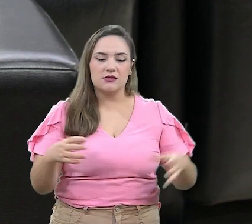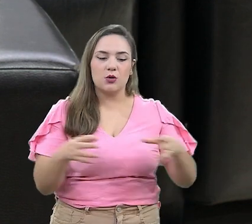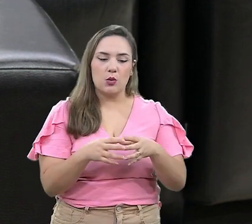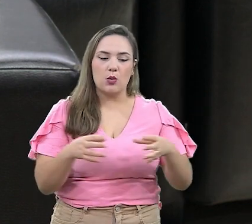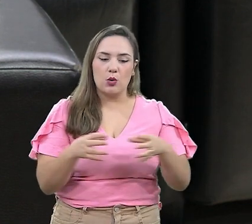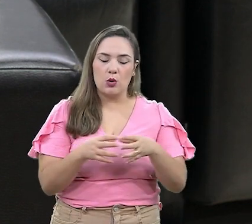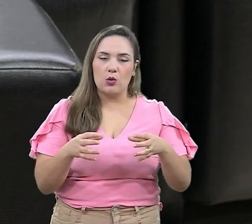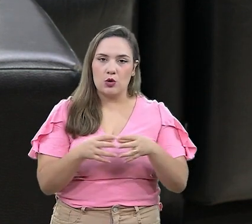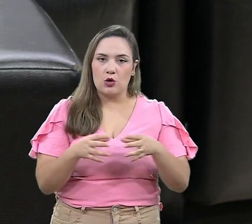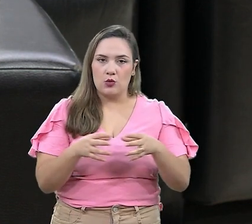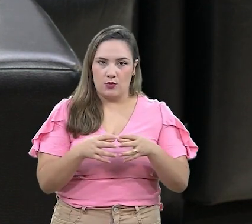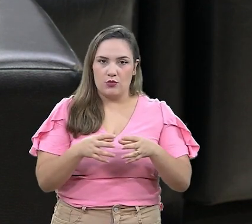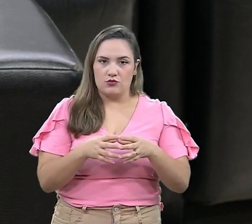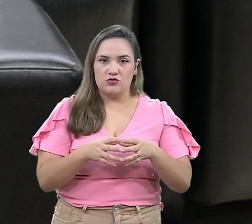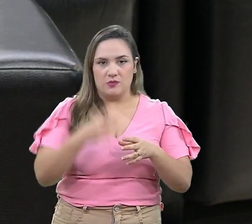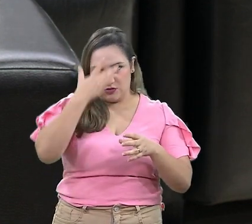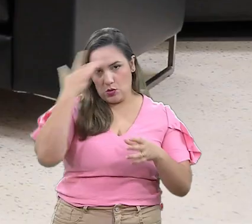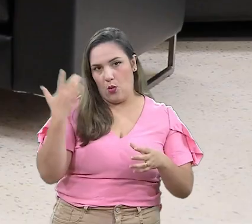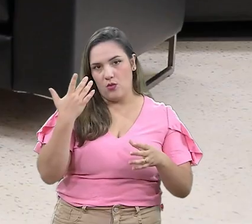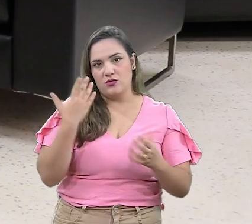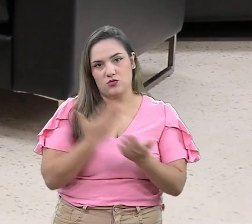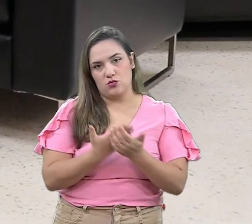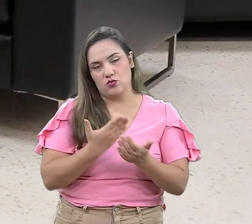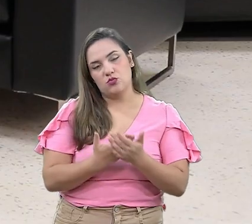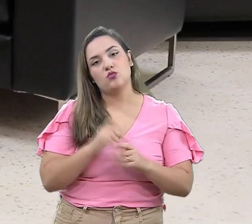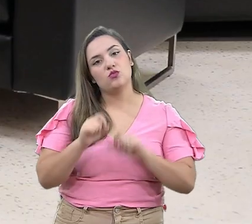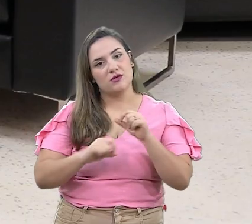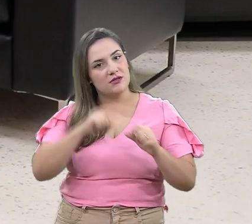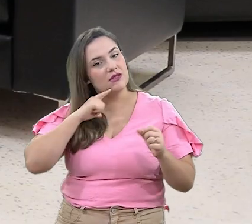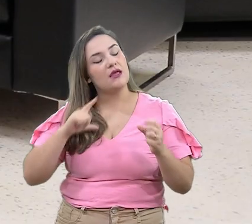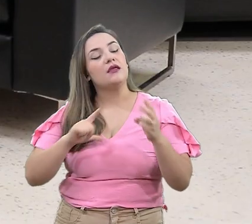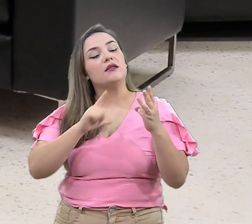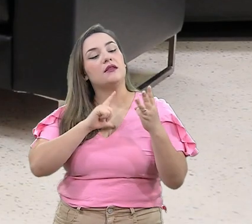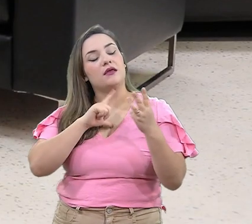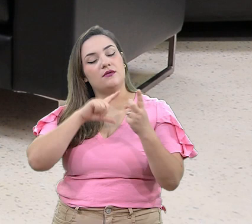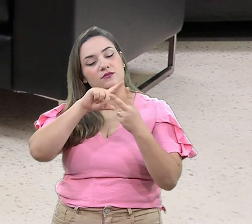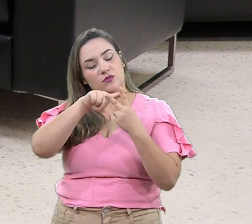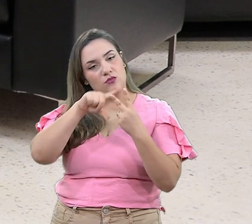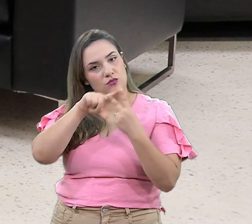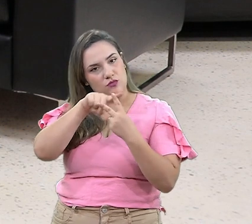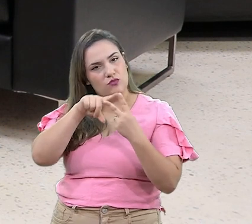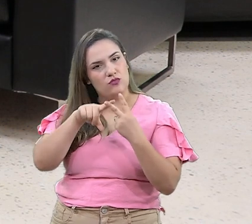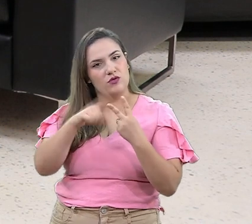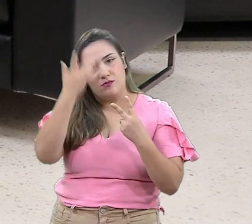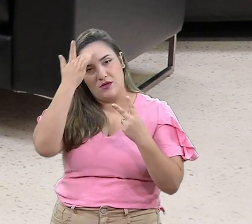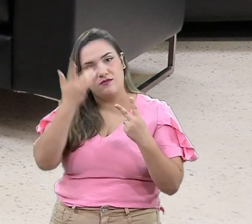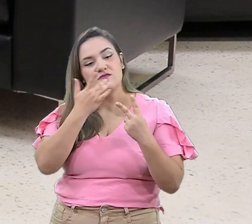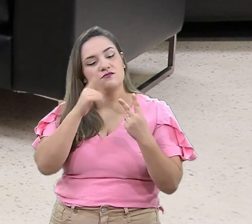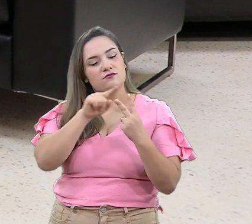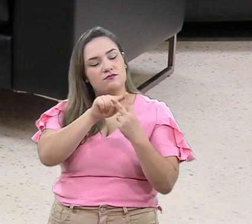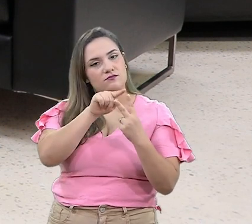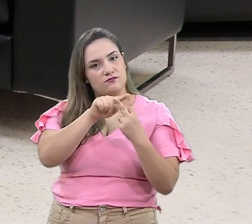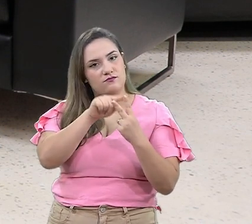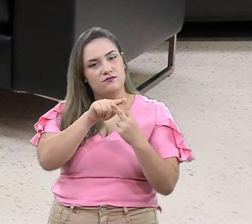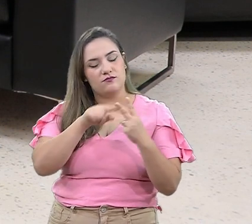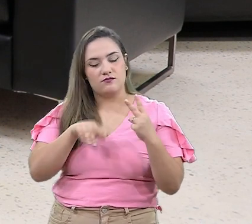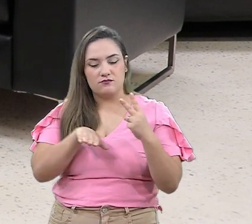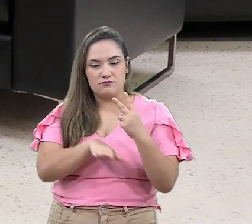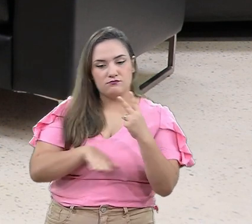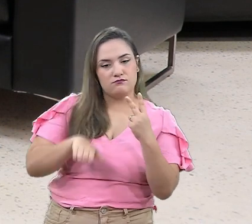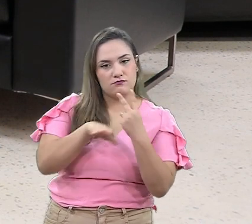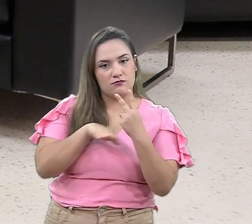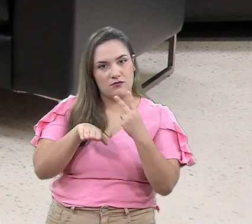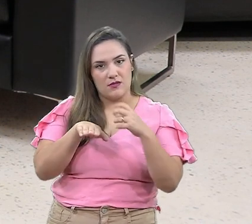a comissão ela é composta por dois níveis, de primeiro